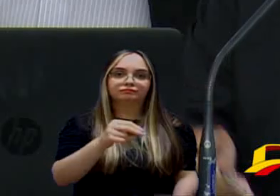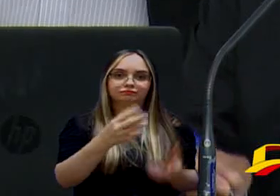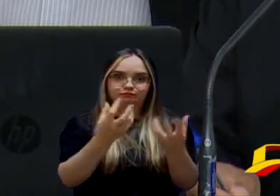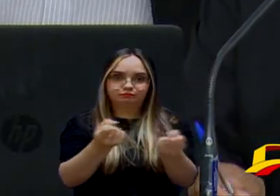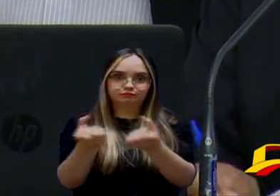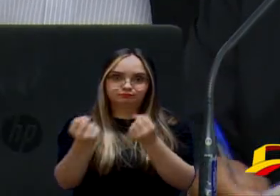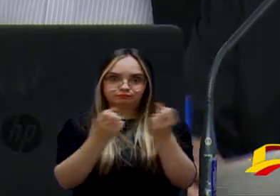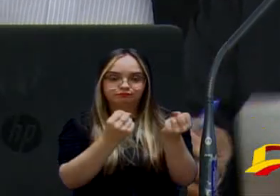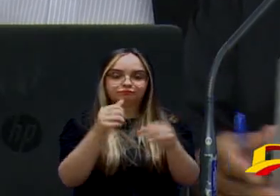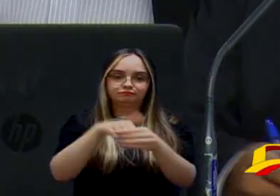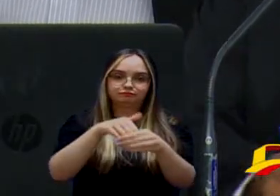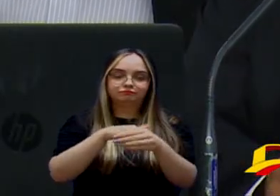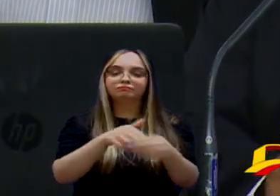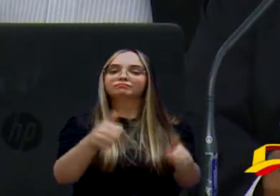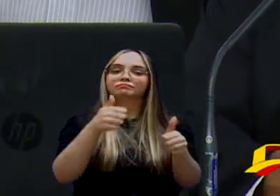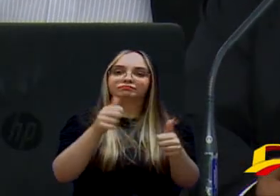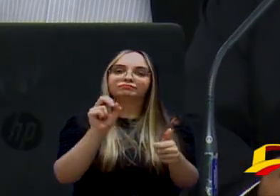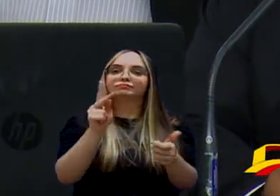aprovado